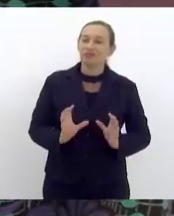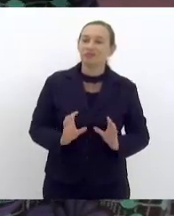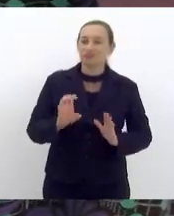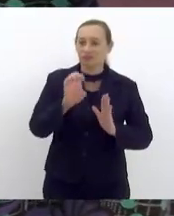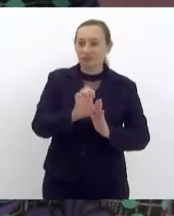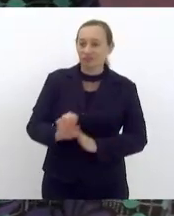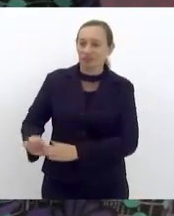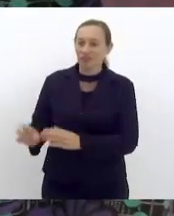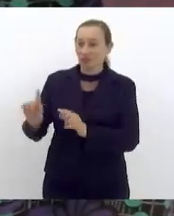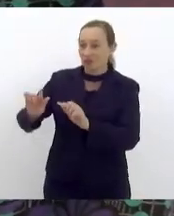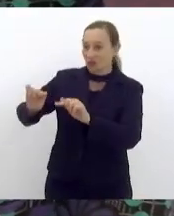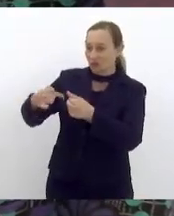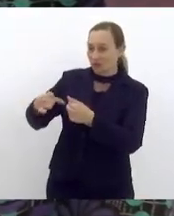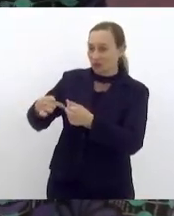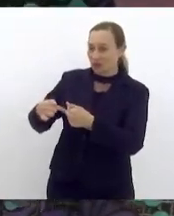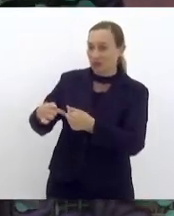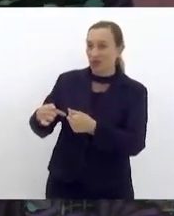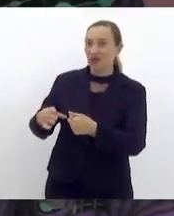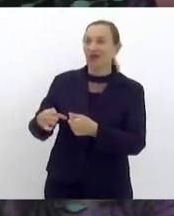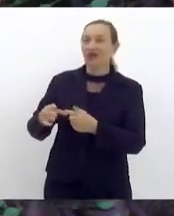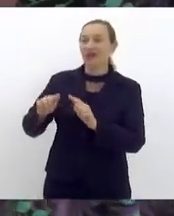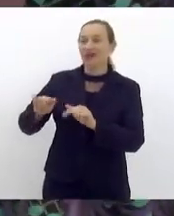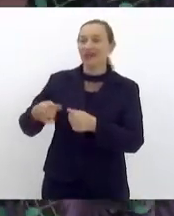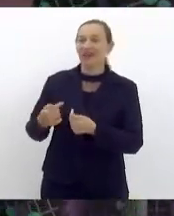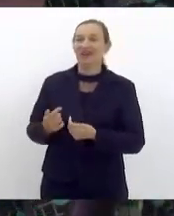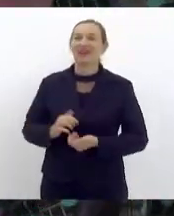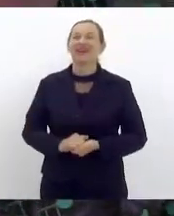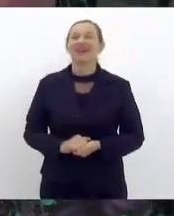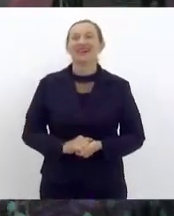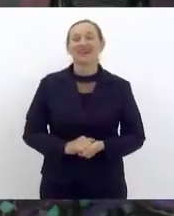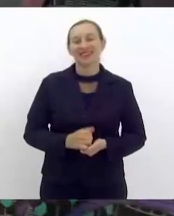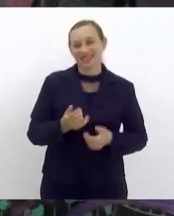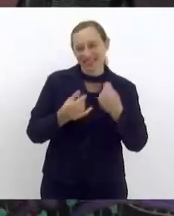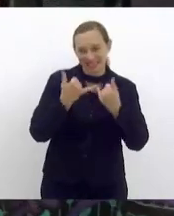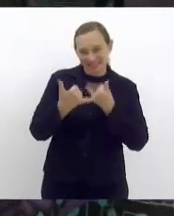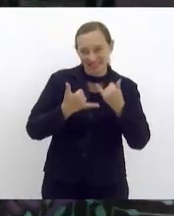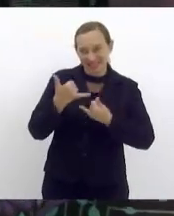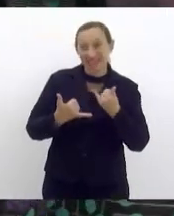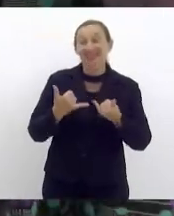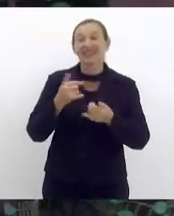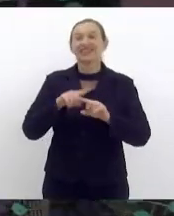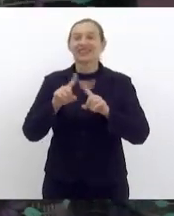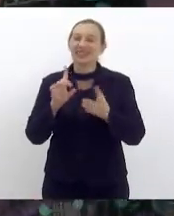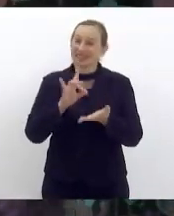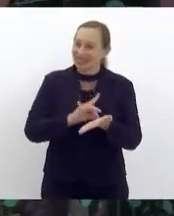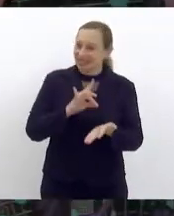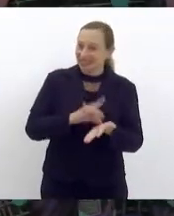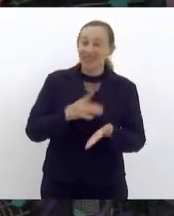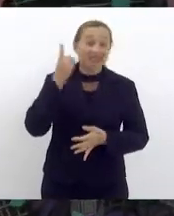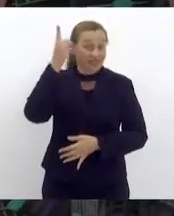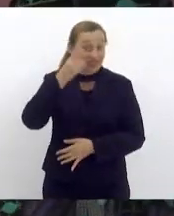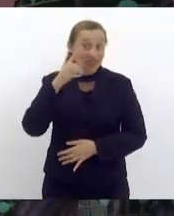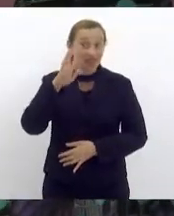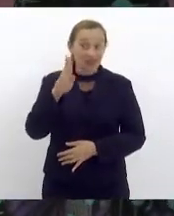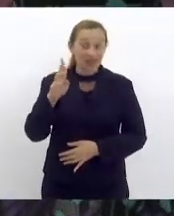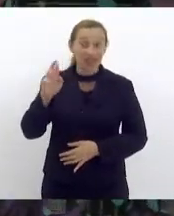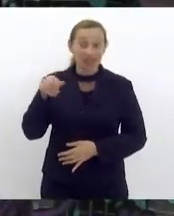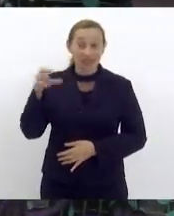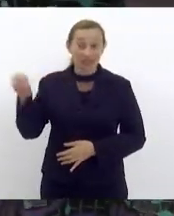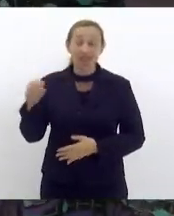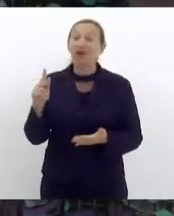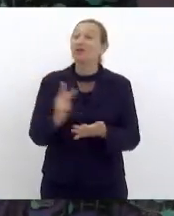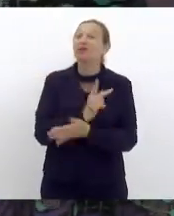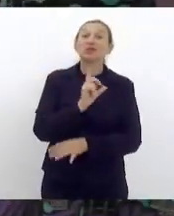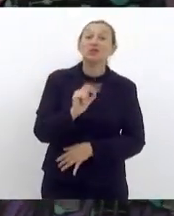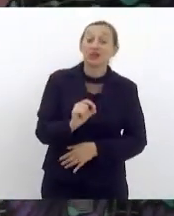contra mim que eu considerei uma alta traição Tô brincando na verdade Deputado brasão presidente que